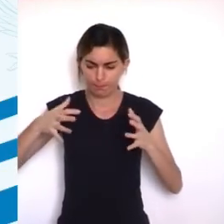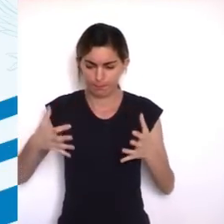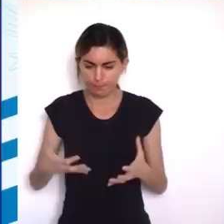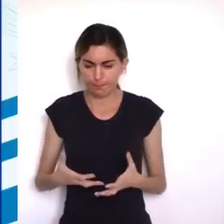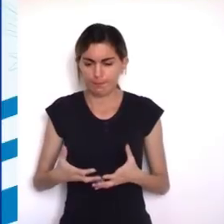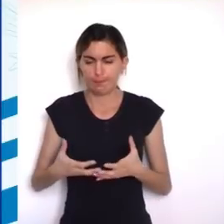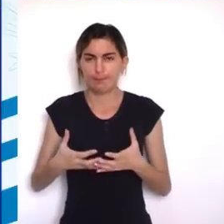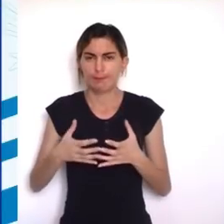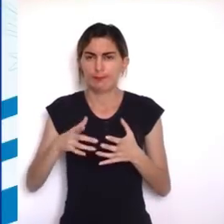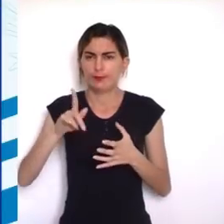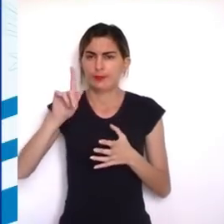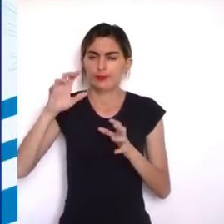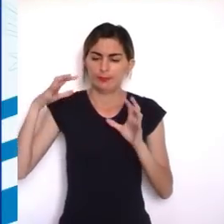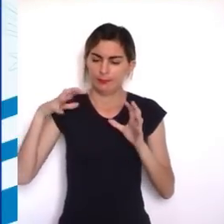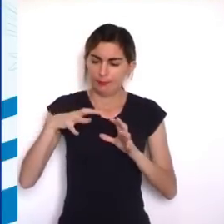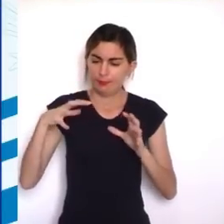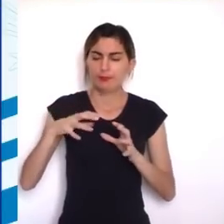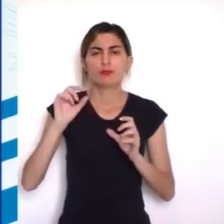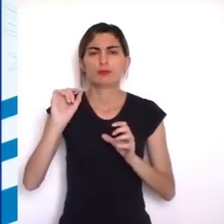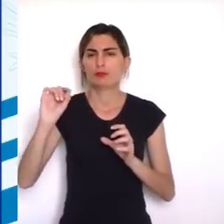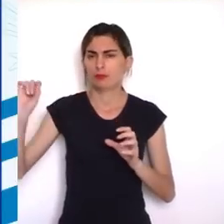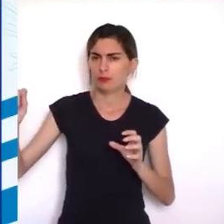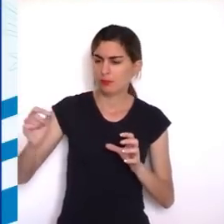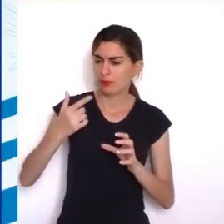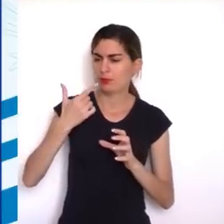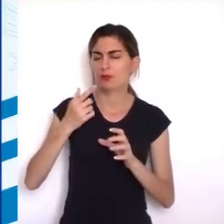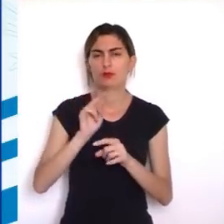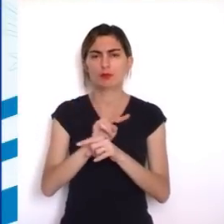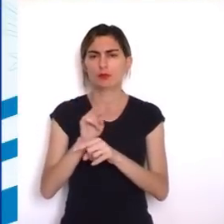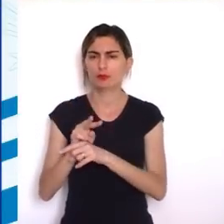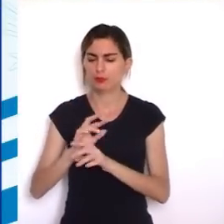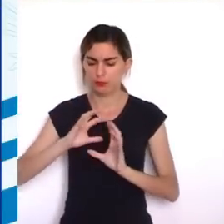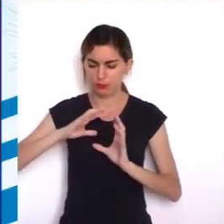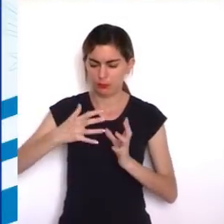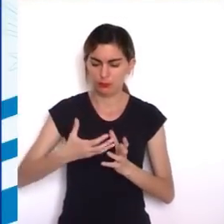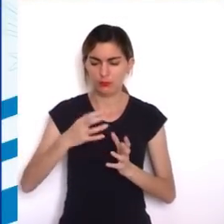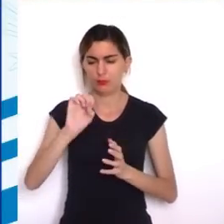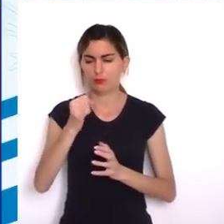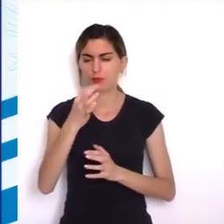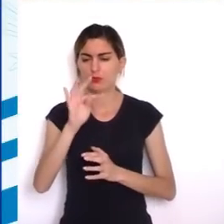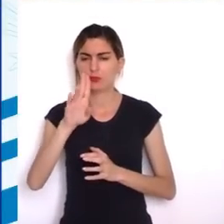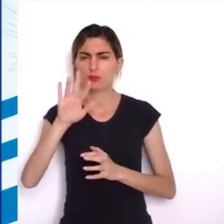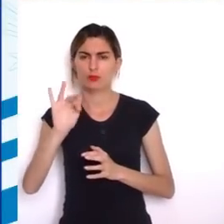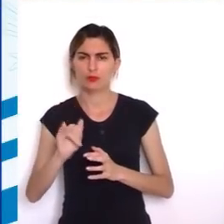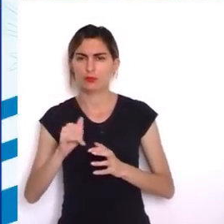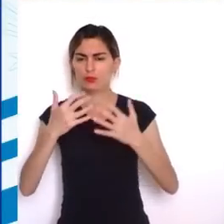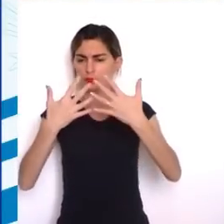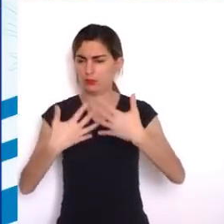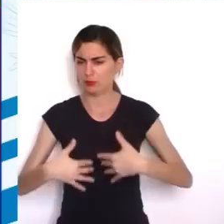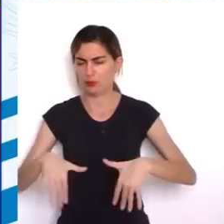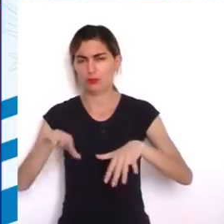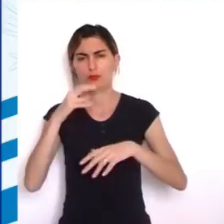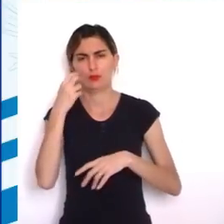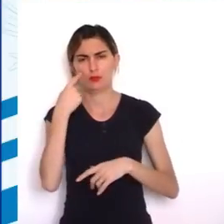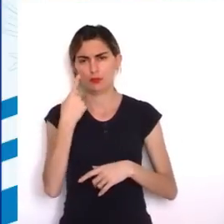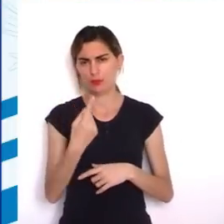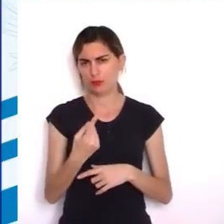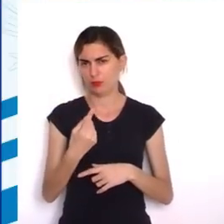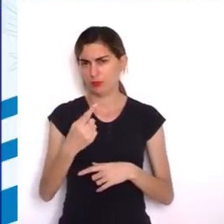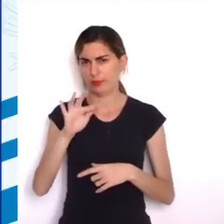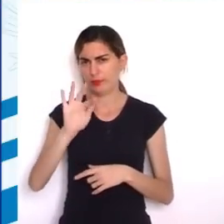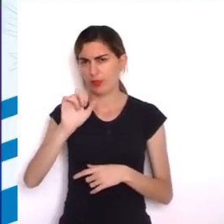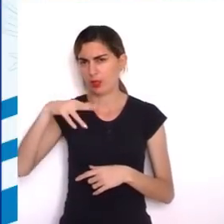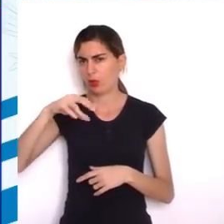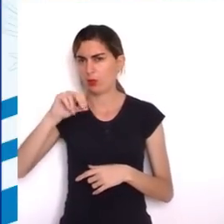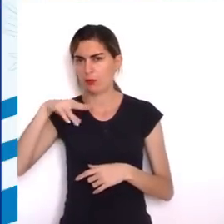estufa? O efeito estufa, na realidade, vai se tratar de um fenômeno natural. Vejam